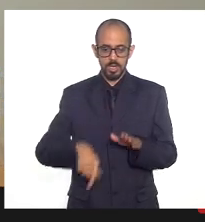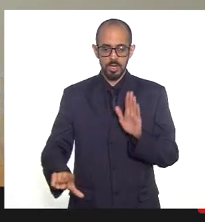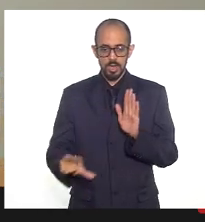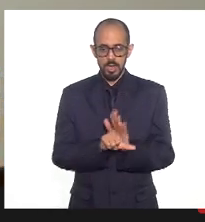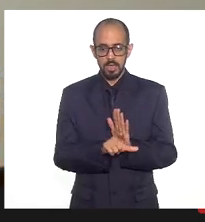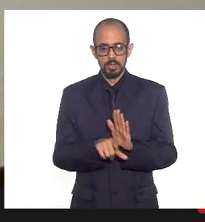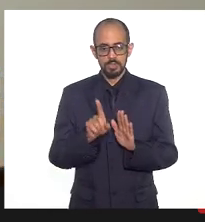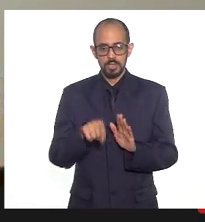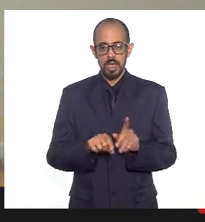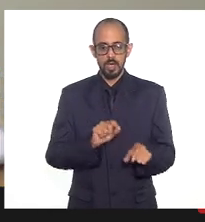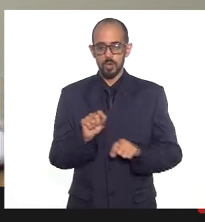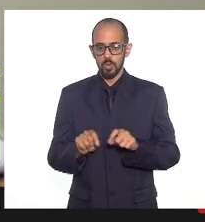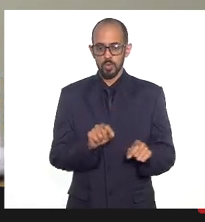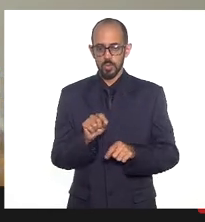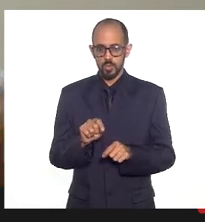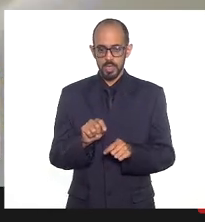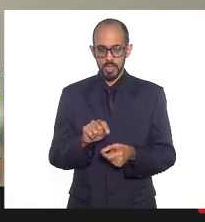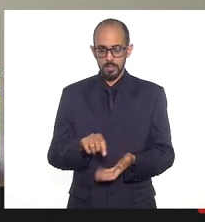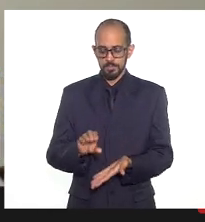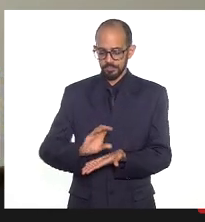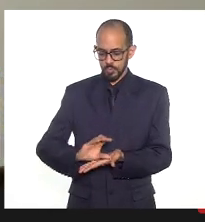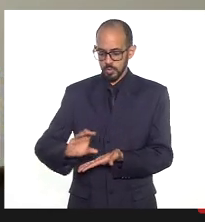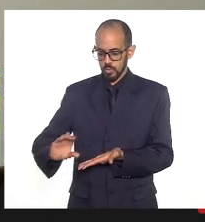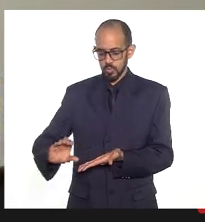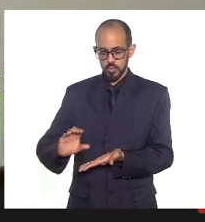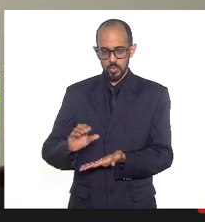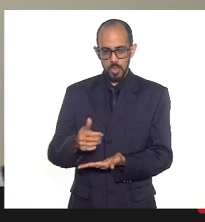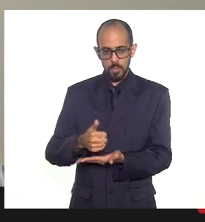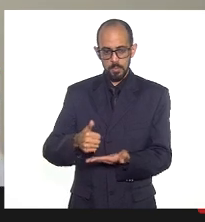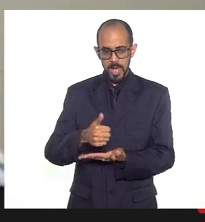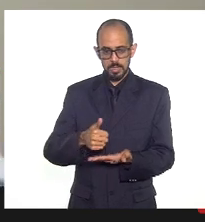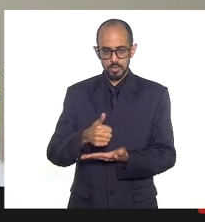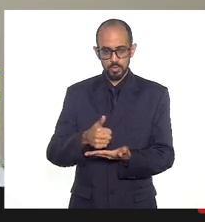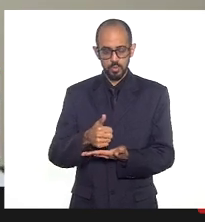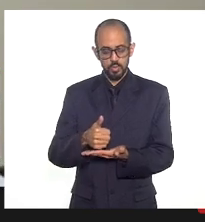respeito a receitas mínimas, a vinculação de receitas